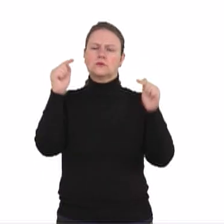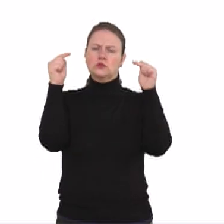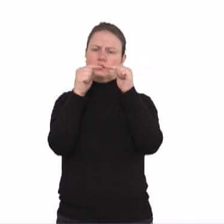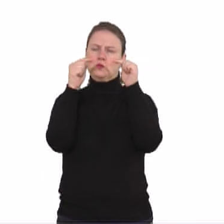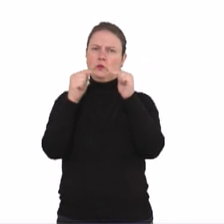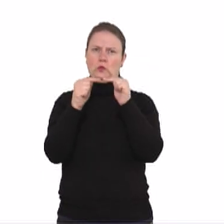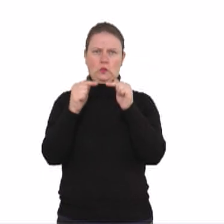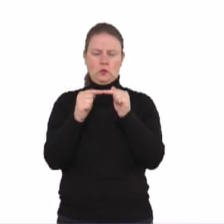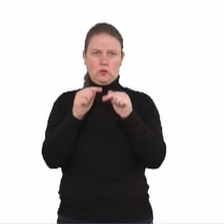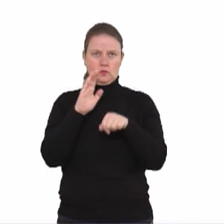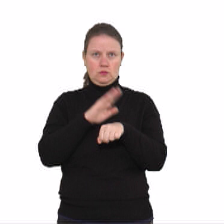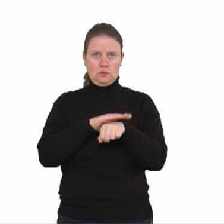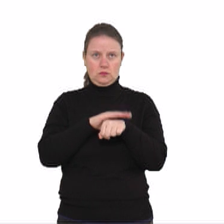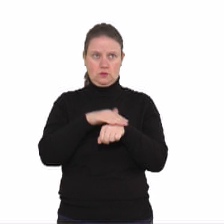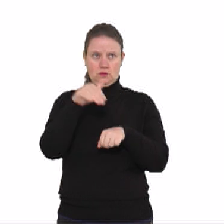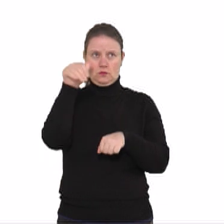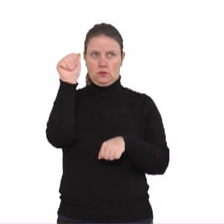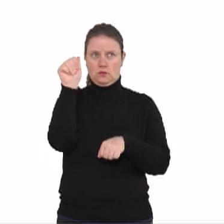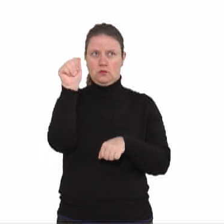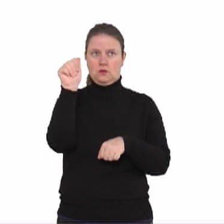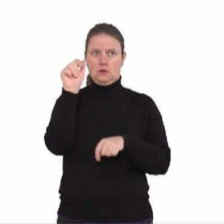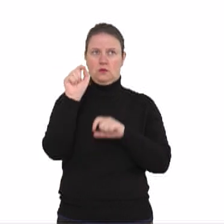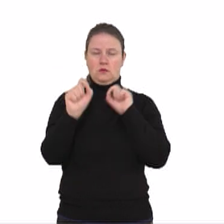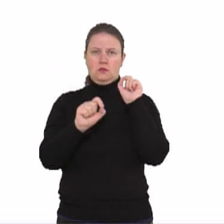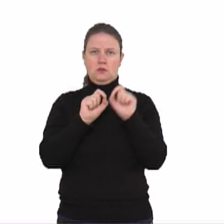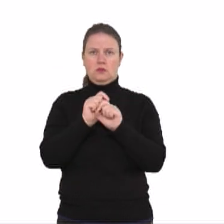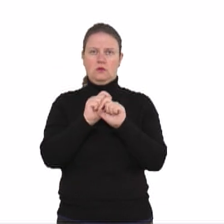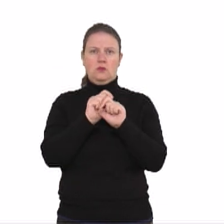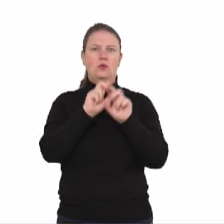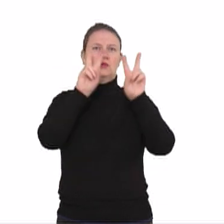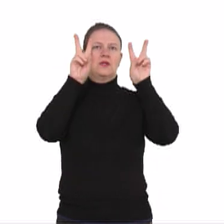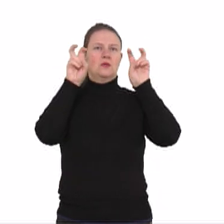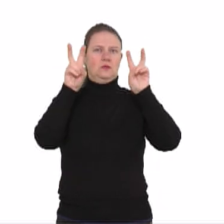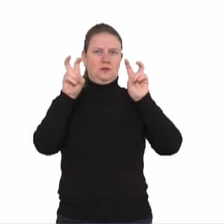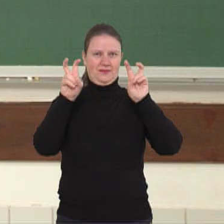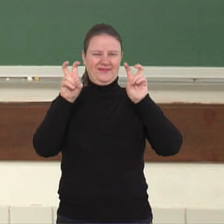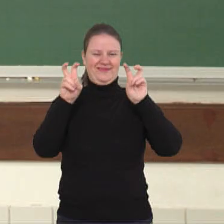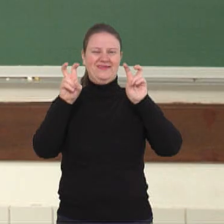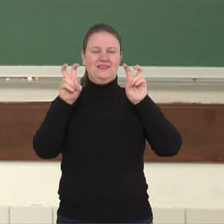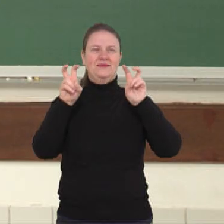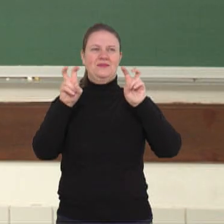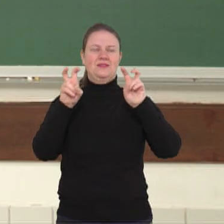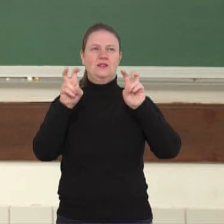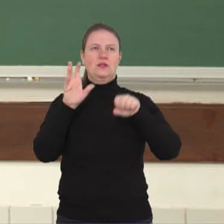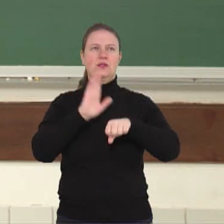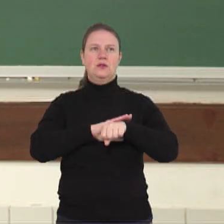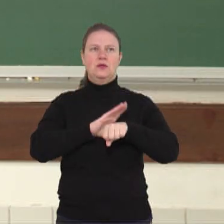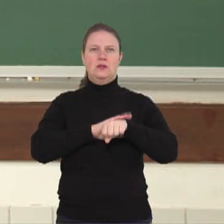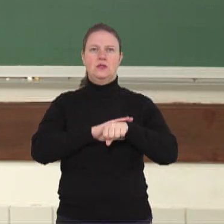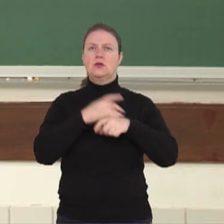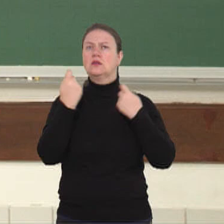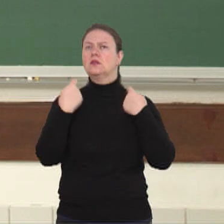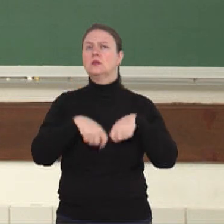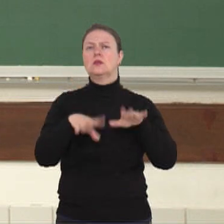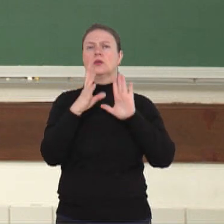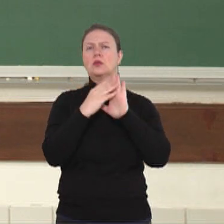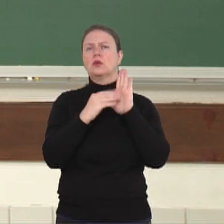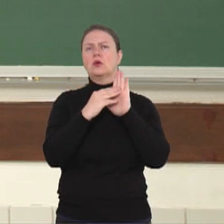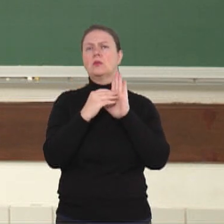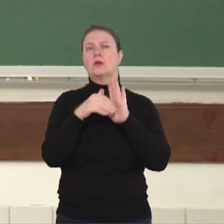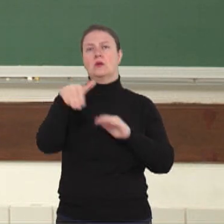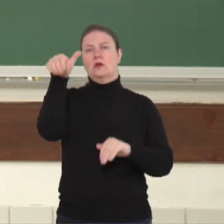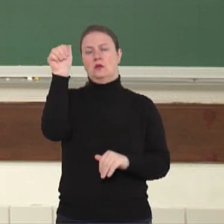tema. Letra A, você vai responder, vou dar um tempo legal para você responder as duas questões, tá? Não precisa copiar, coloque aí letra